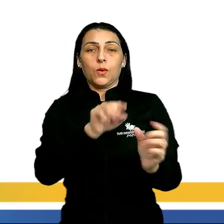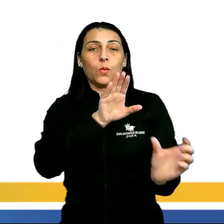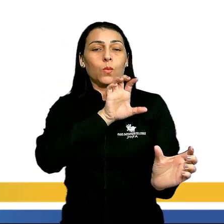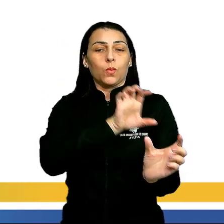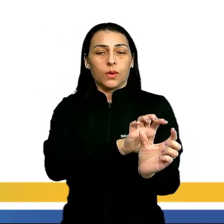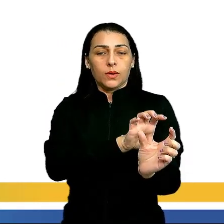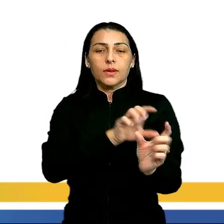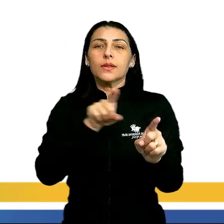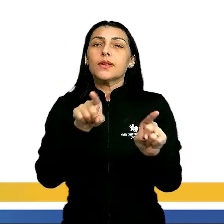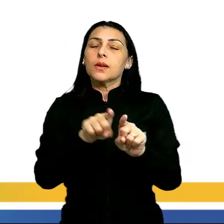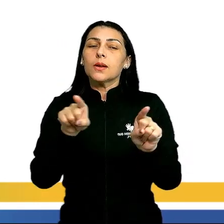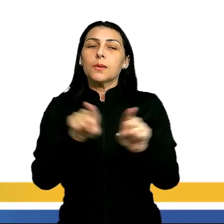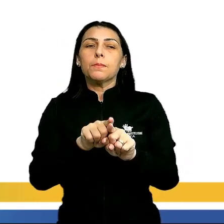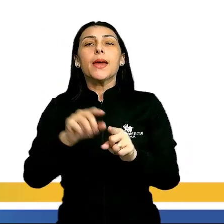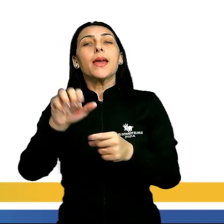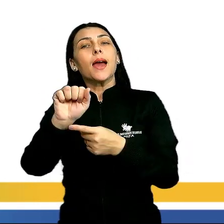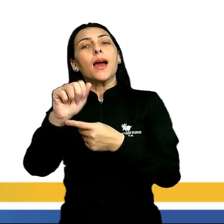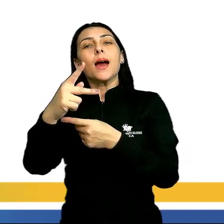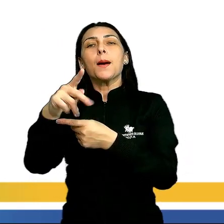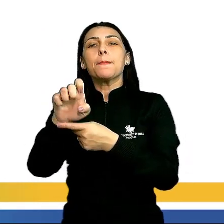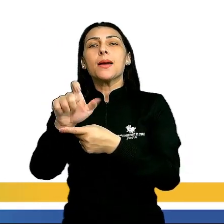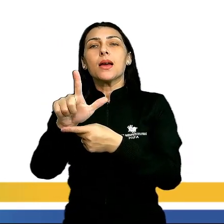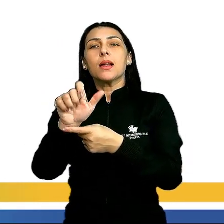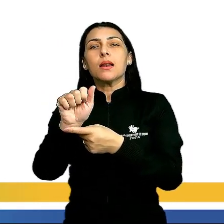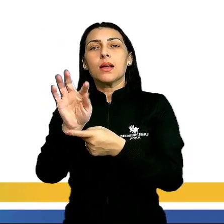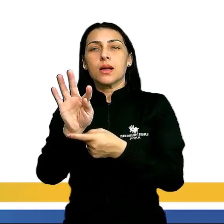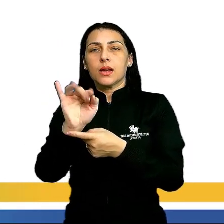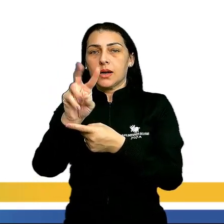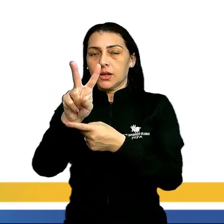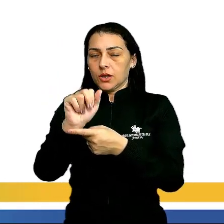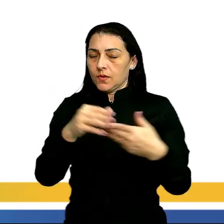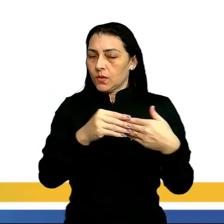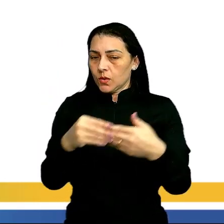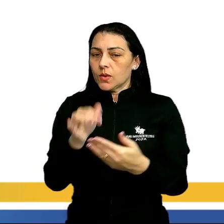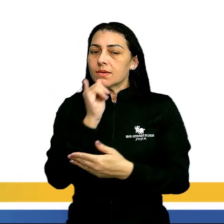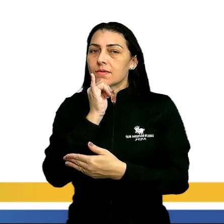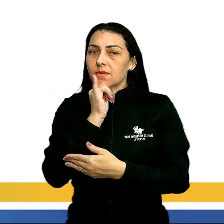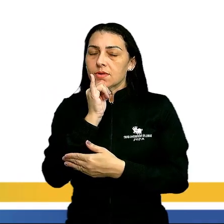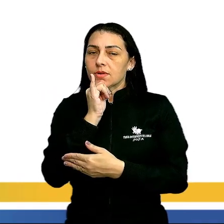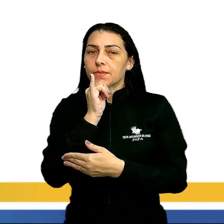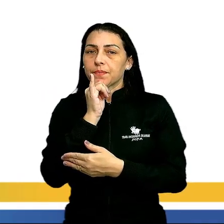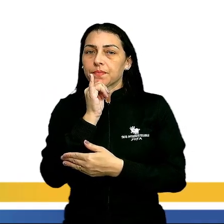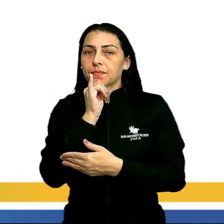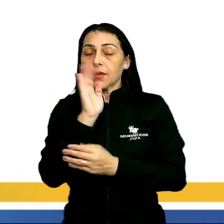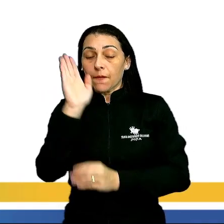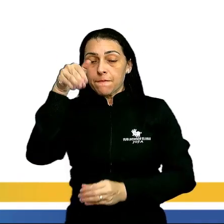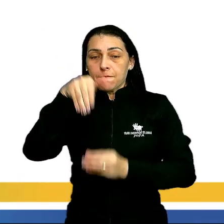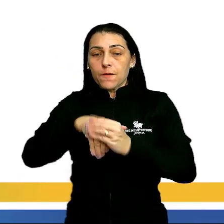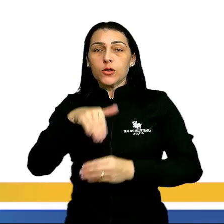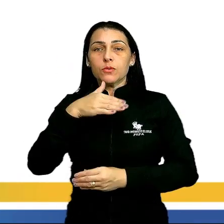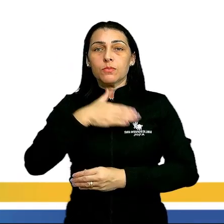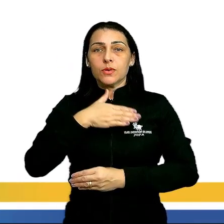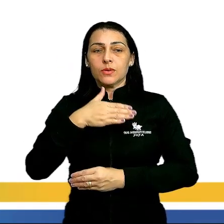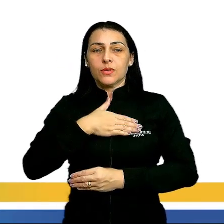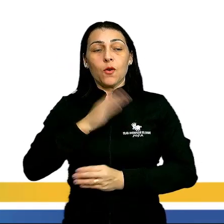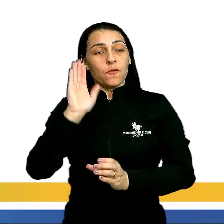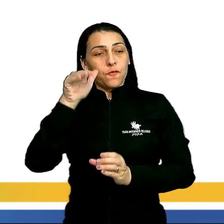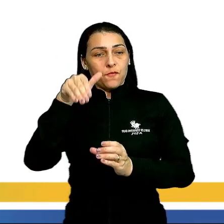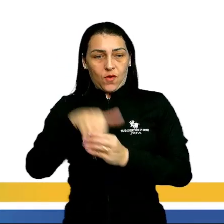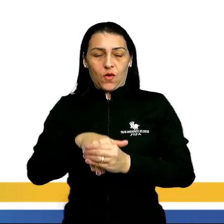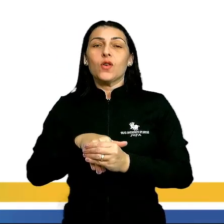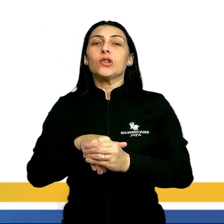conativa, também chamada de função apelativa. E aí eu trouxe um exemplo aí de vote em mim. Vote isso,